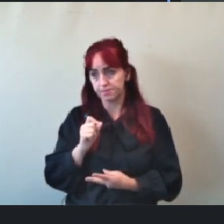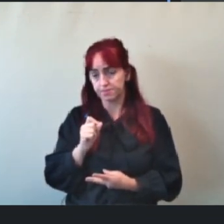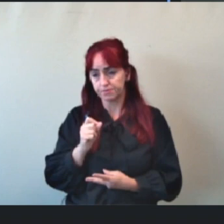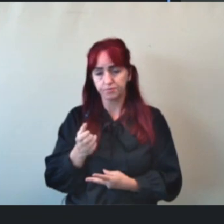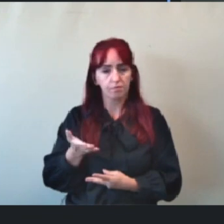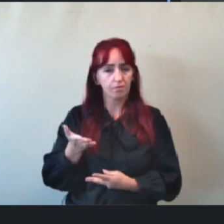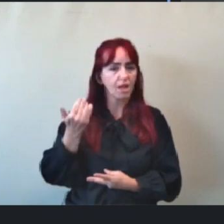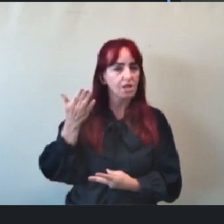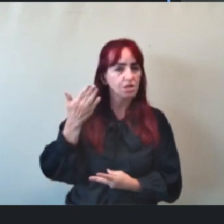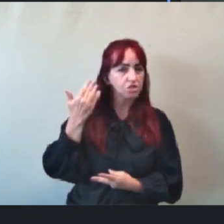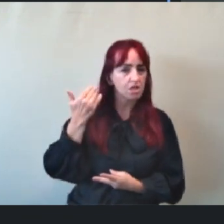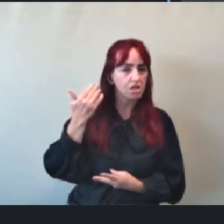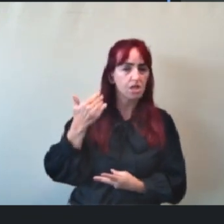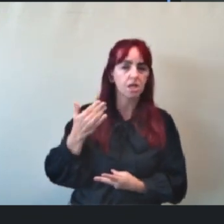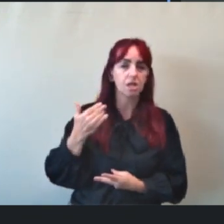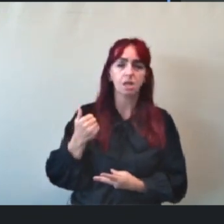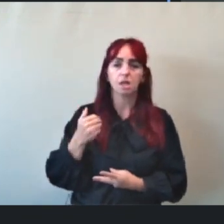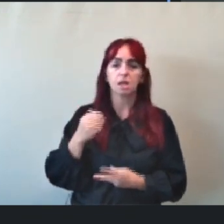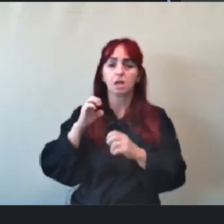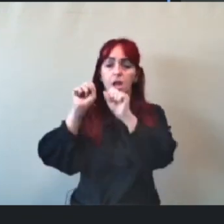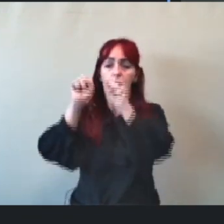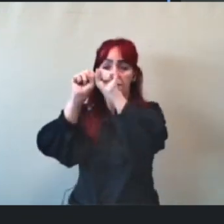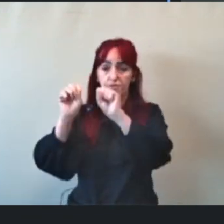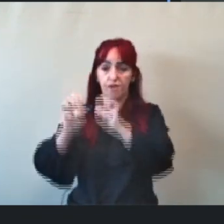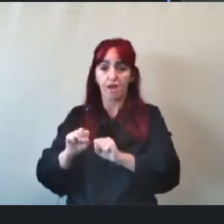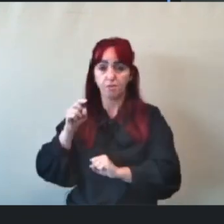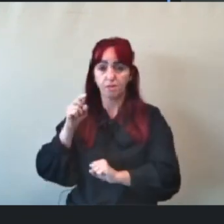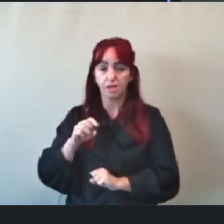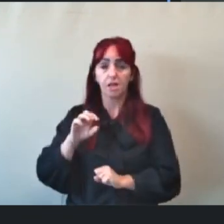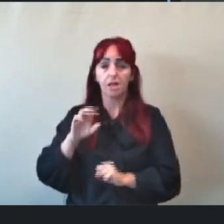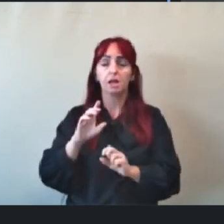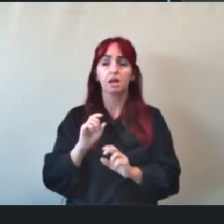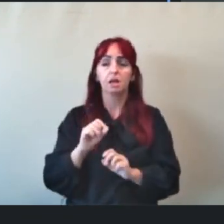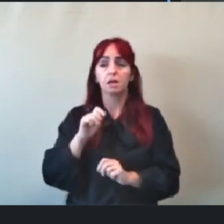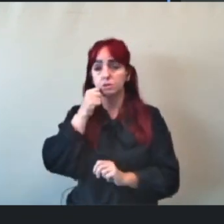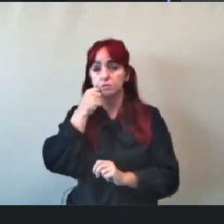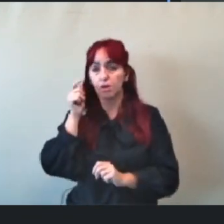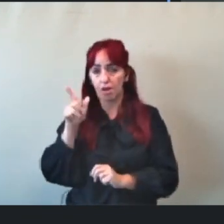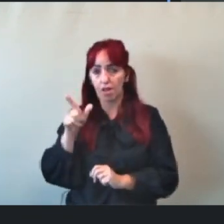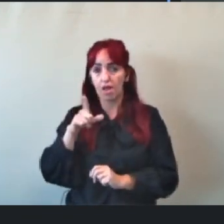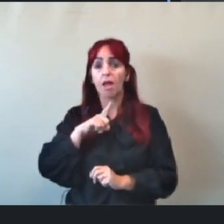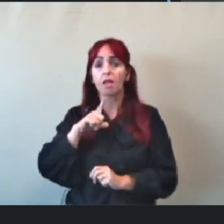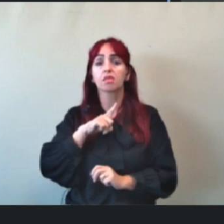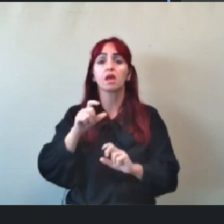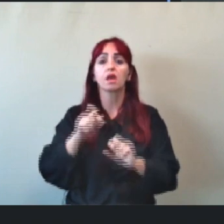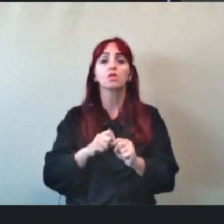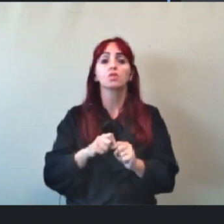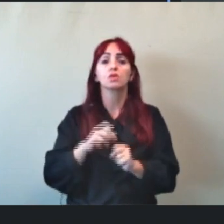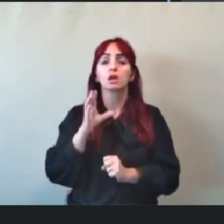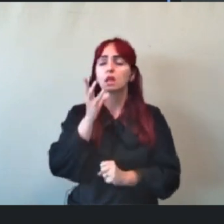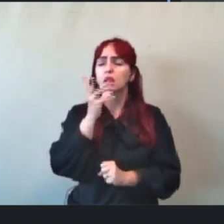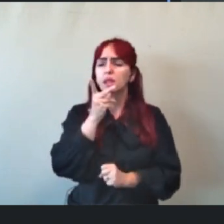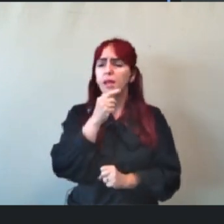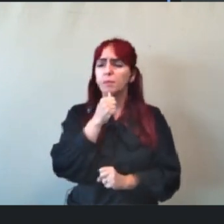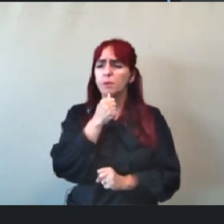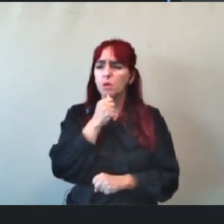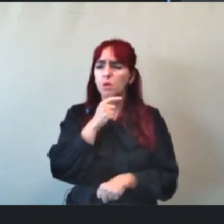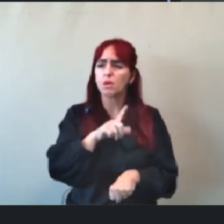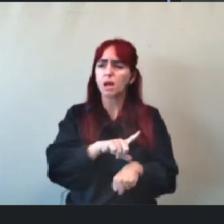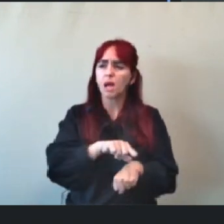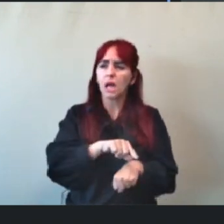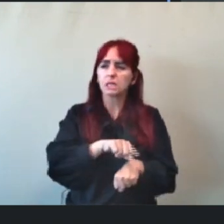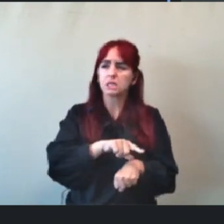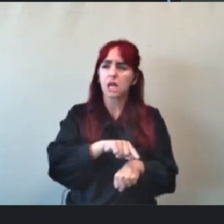Boys, lá são quatro estágios, lá provoca um atraso, é um dos pontos mais críticos ali da